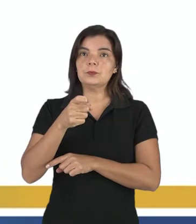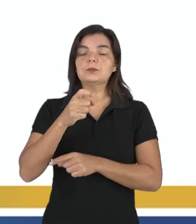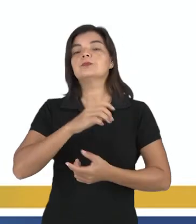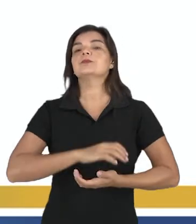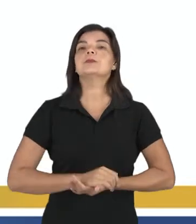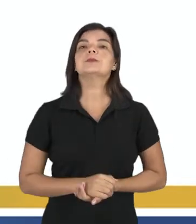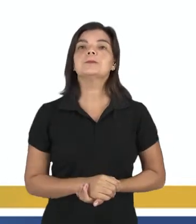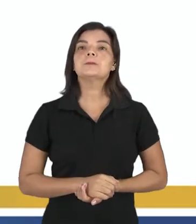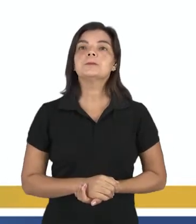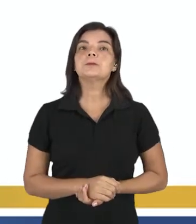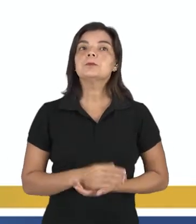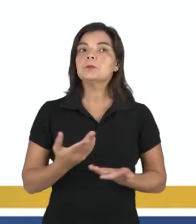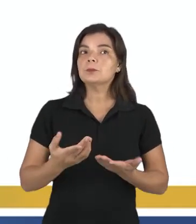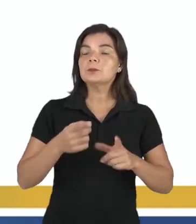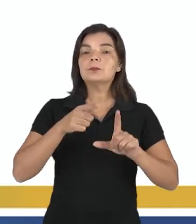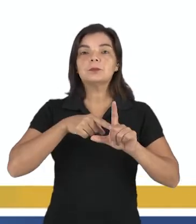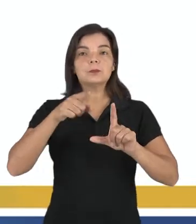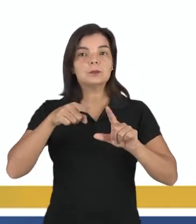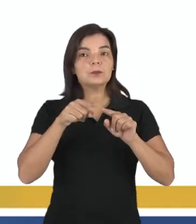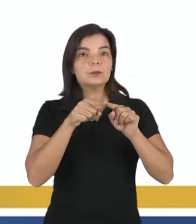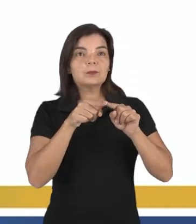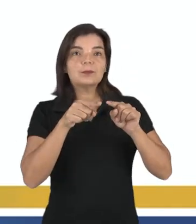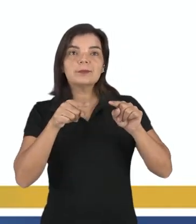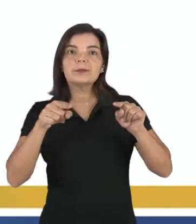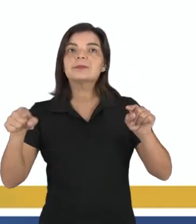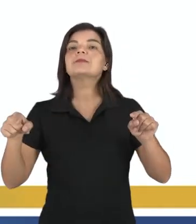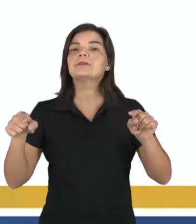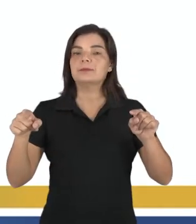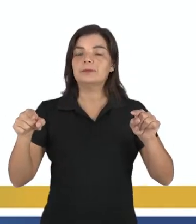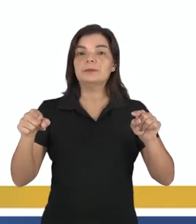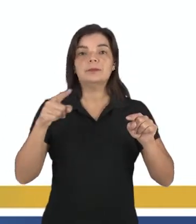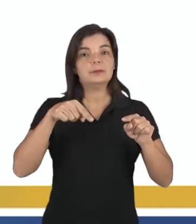vezes x, cujo gráfico ela é uma